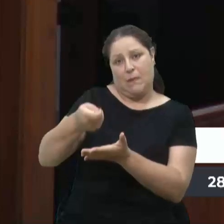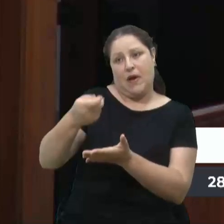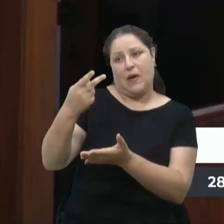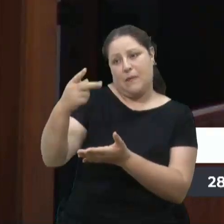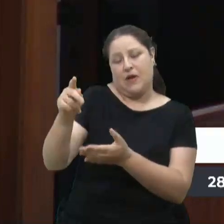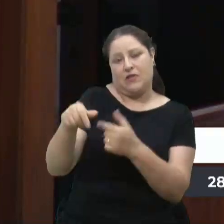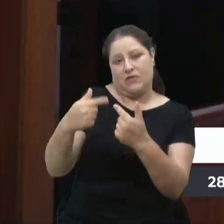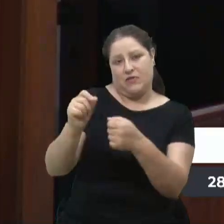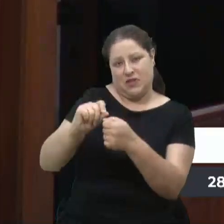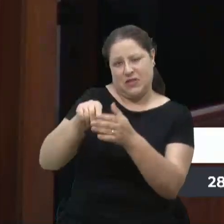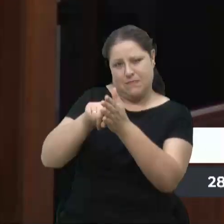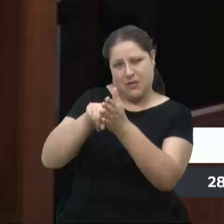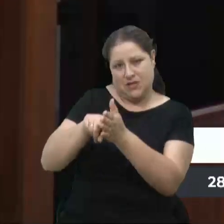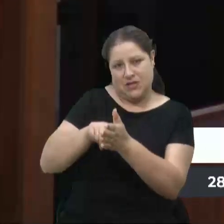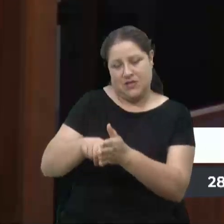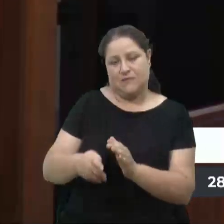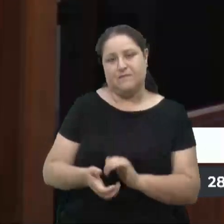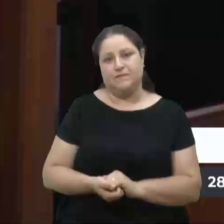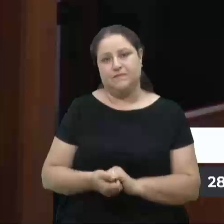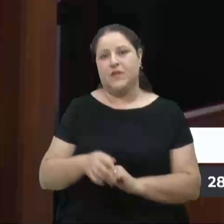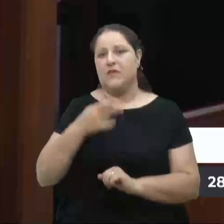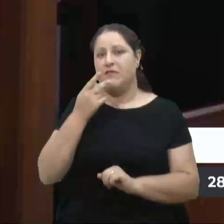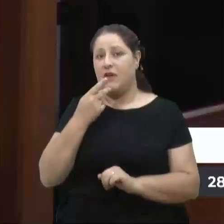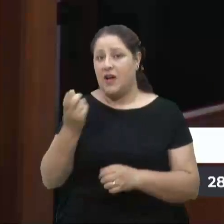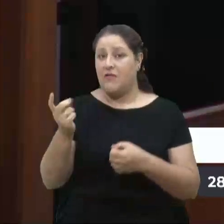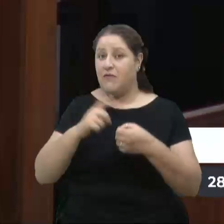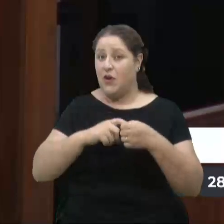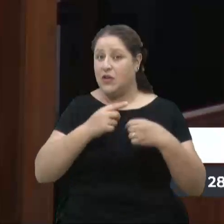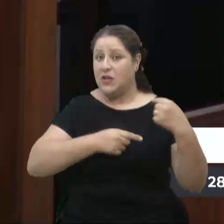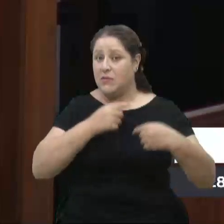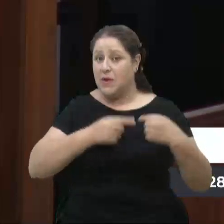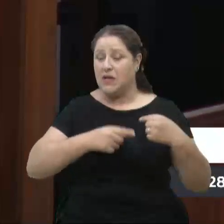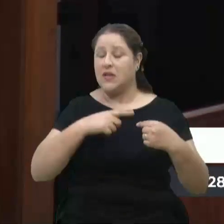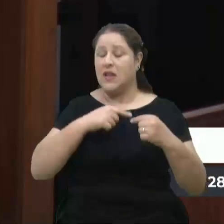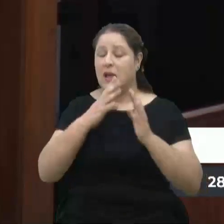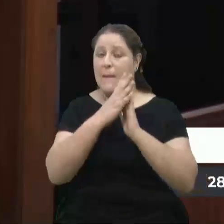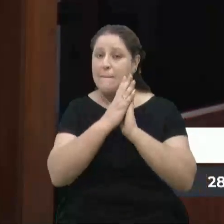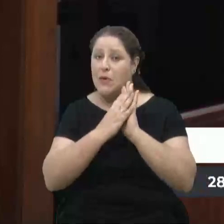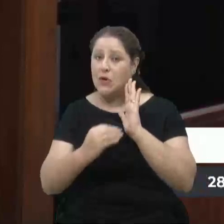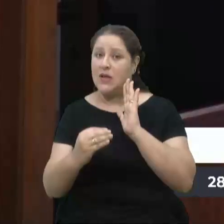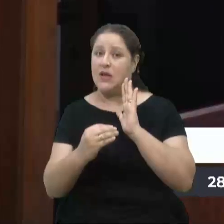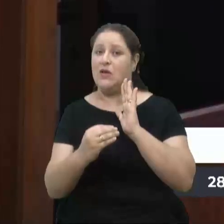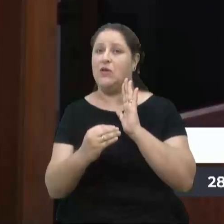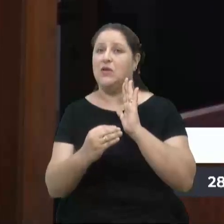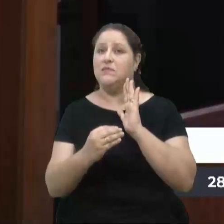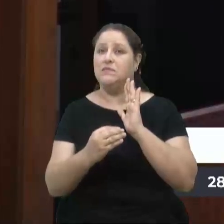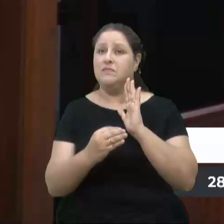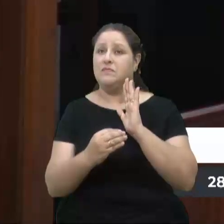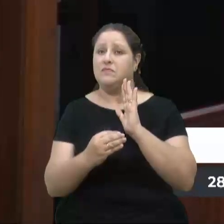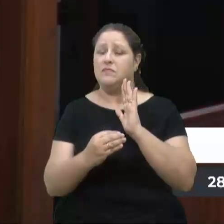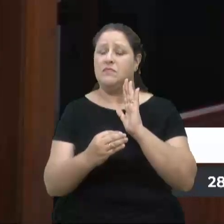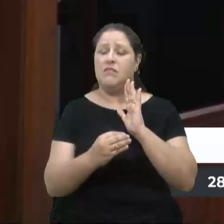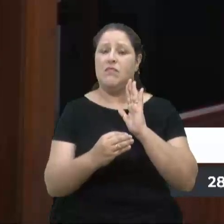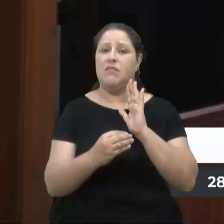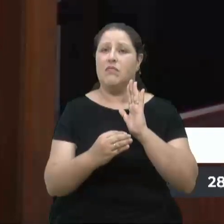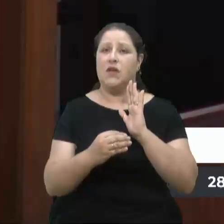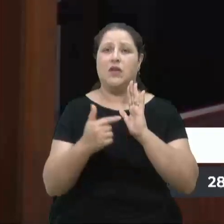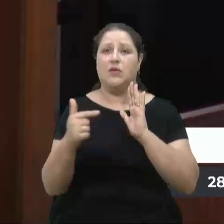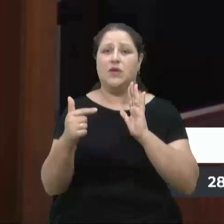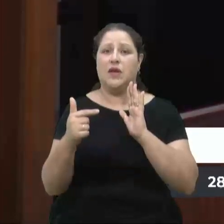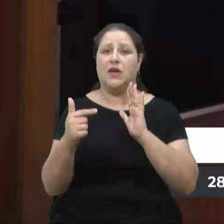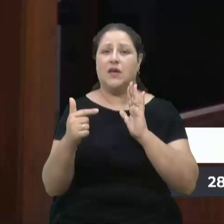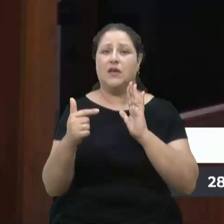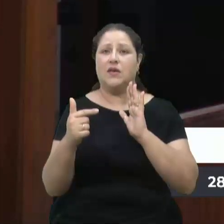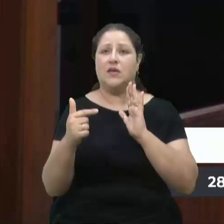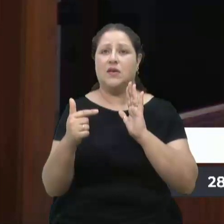debate. O modelo desconsidera, ao menos no que se apresenta, ele desconsidera o Plano Geral